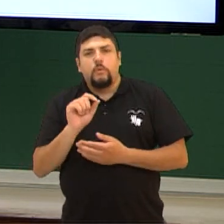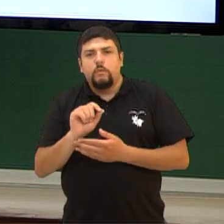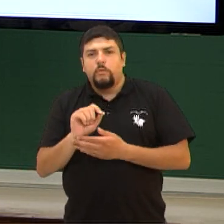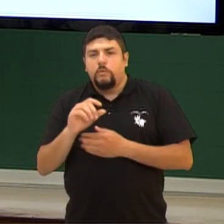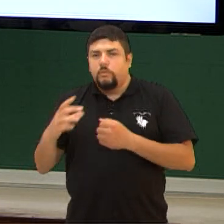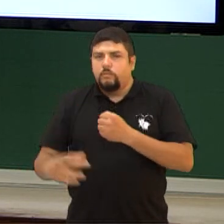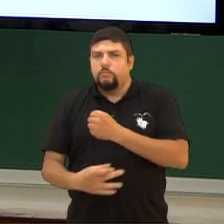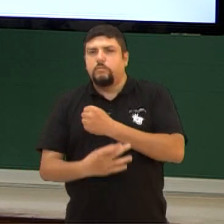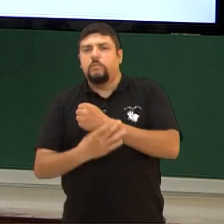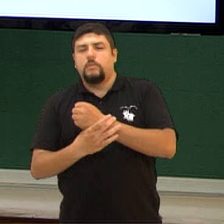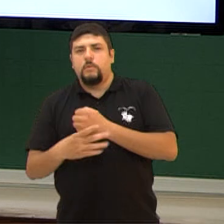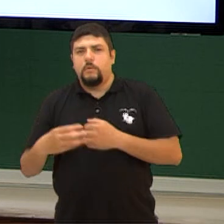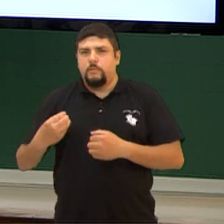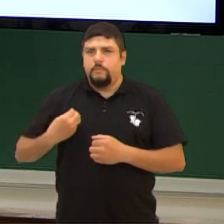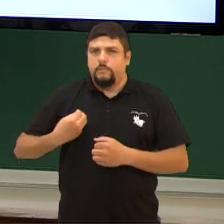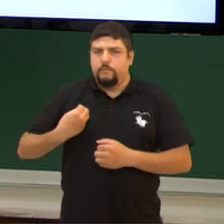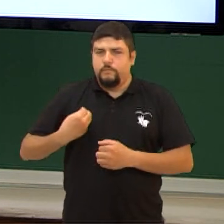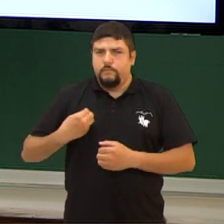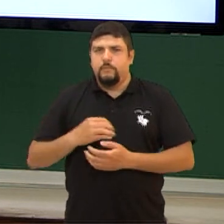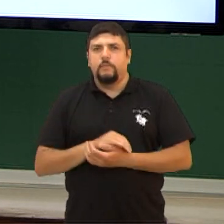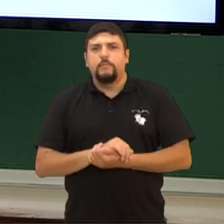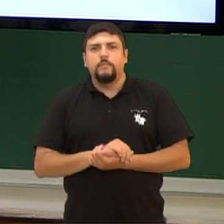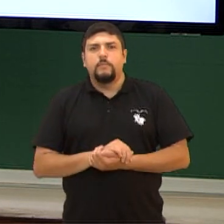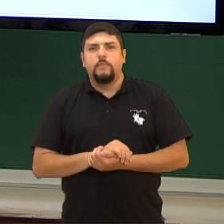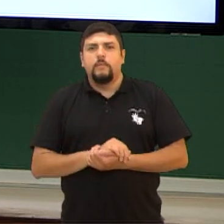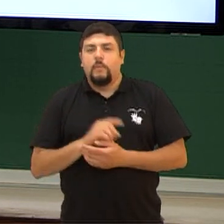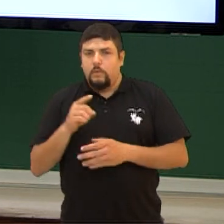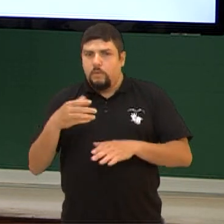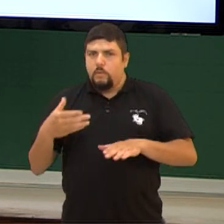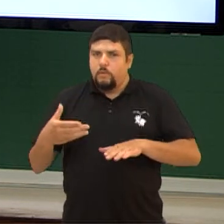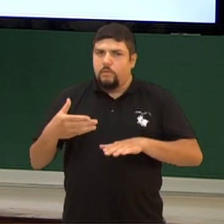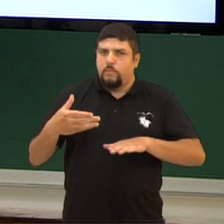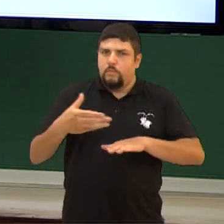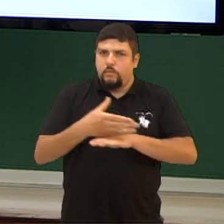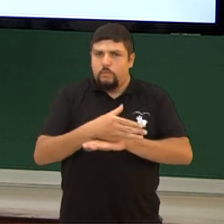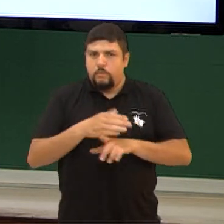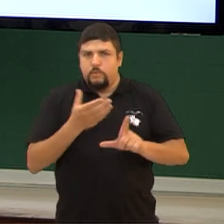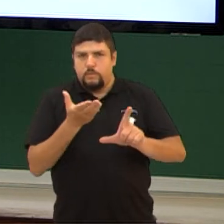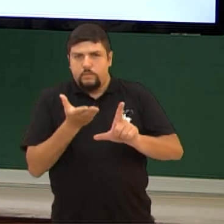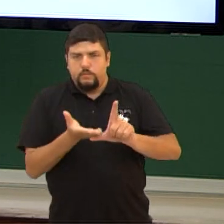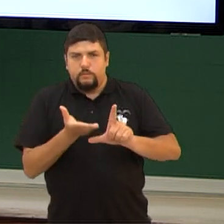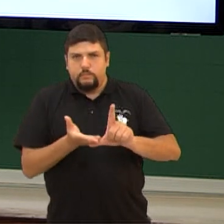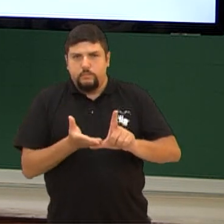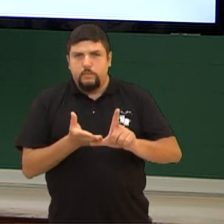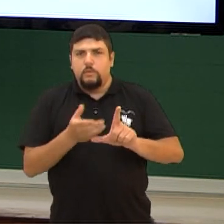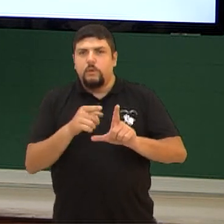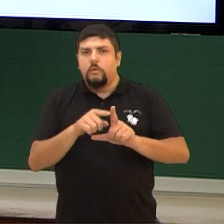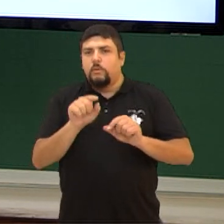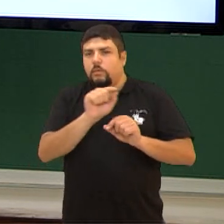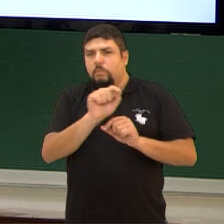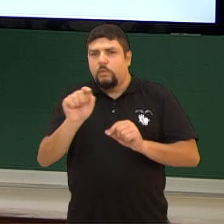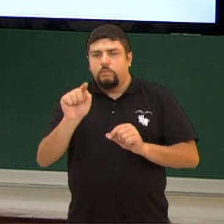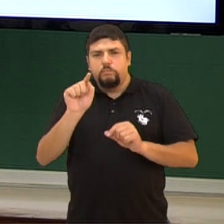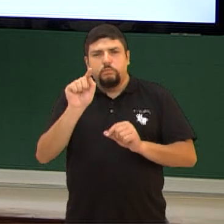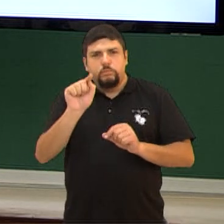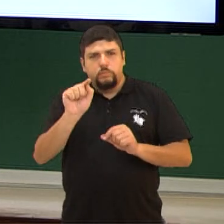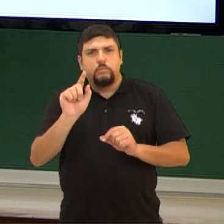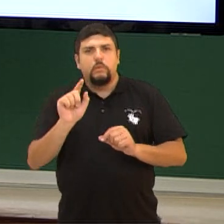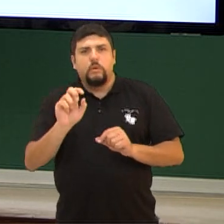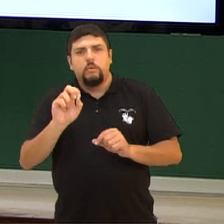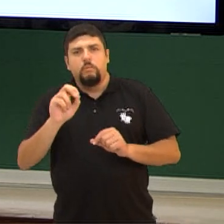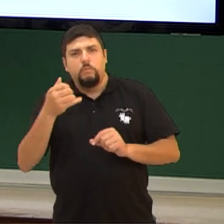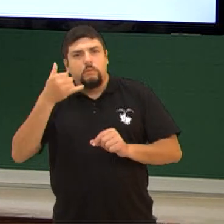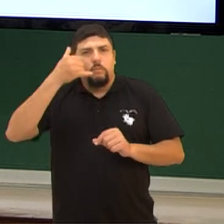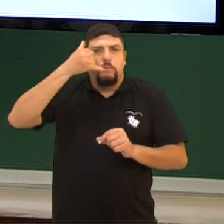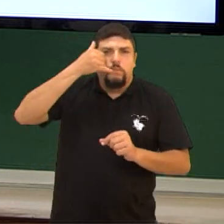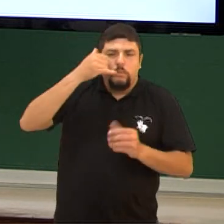presença. Então, pessoal, assim que você entra lá no Classroom, que você clica ou que você pressiona, caso quem esteja no